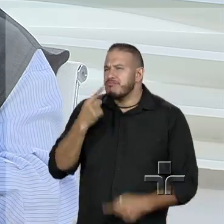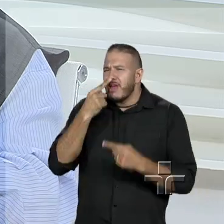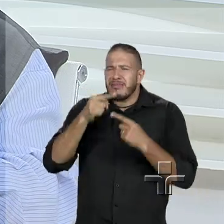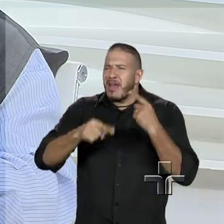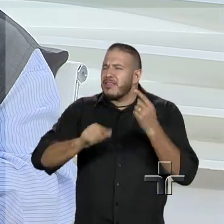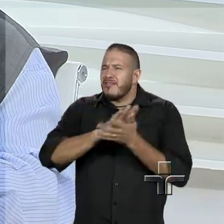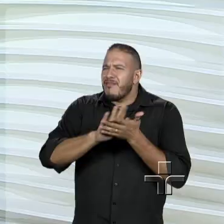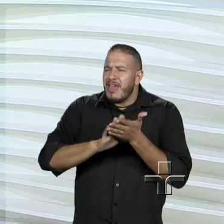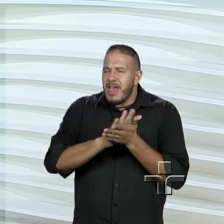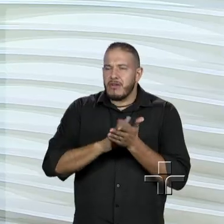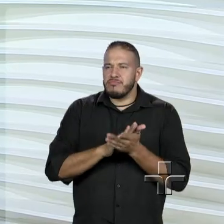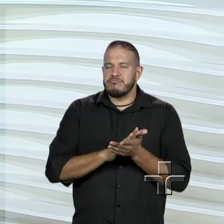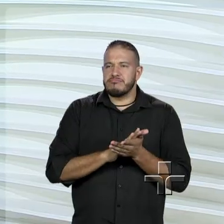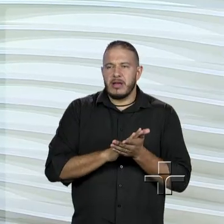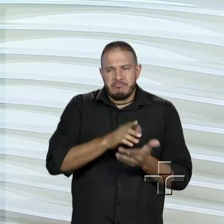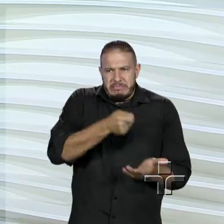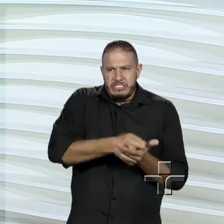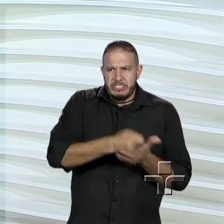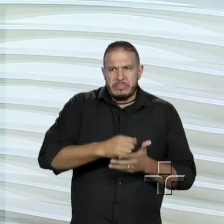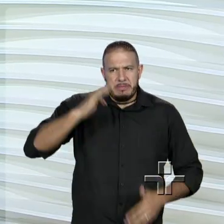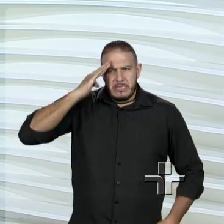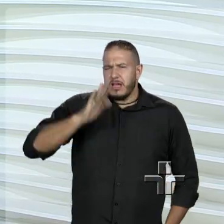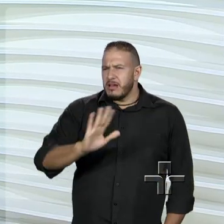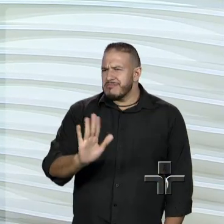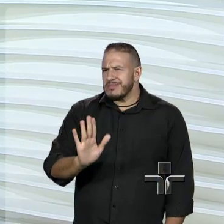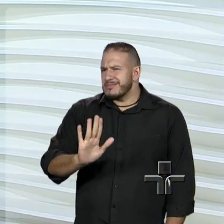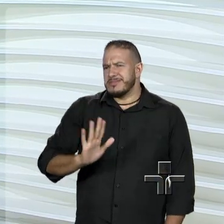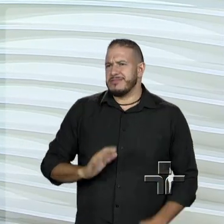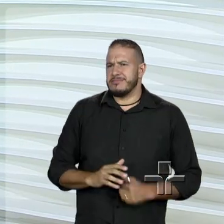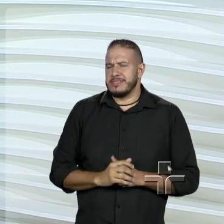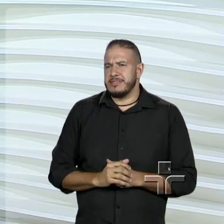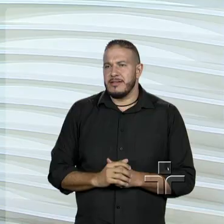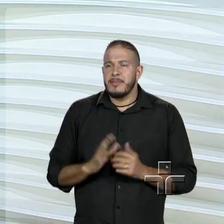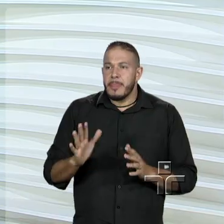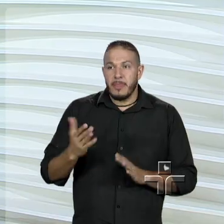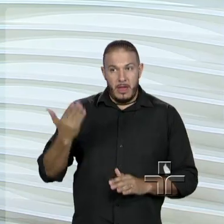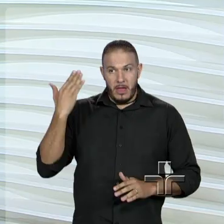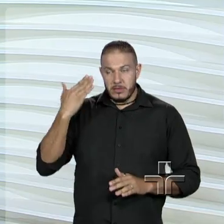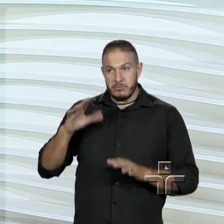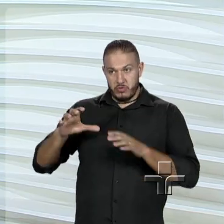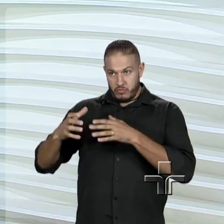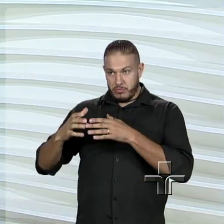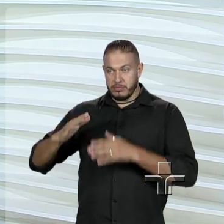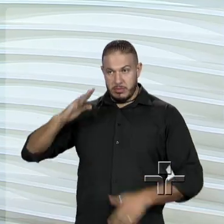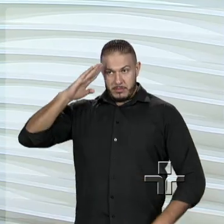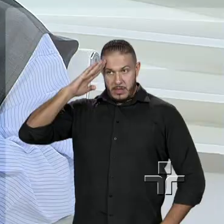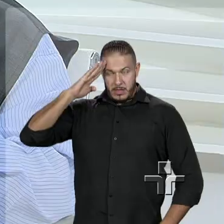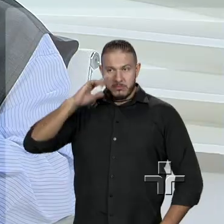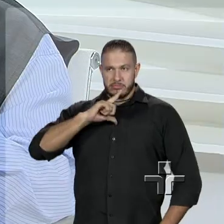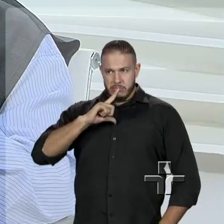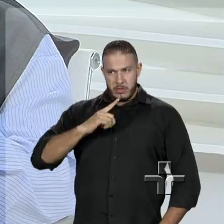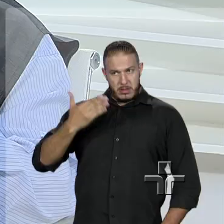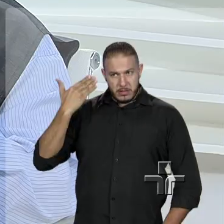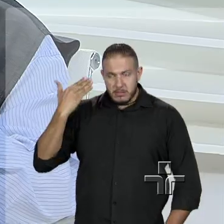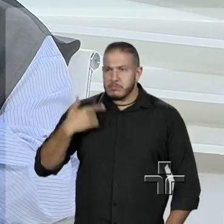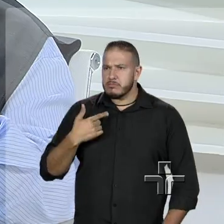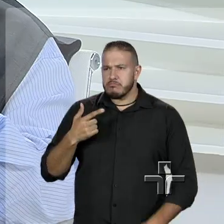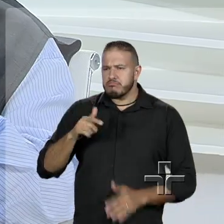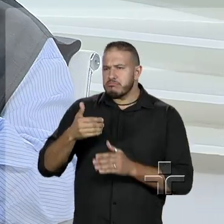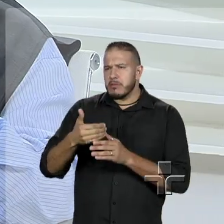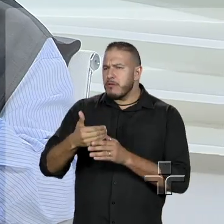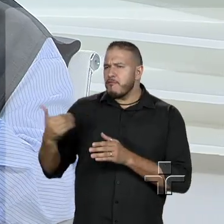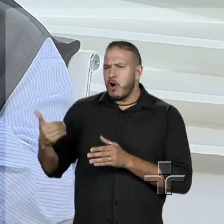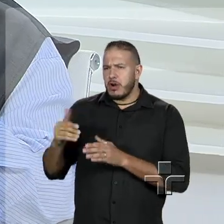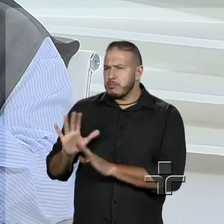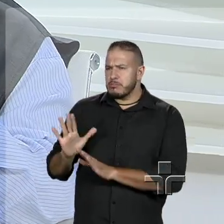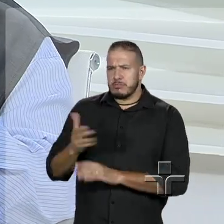militar. Vou lhe dizer, as Forças Armadas continuam completamente fora do